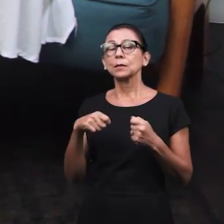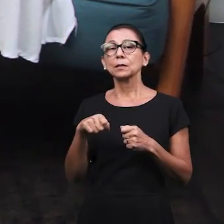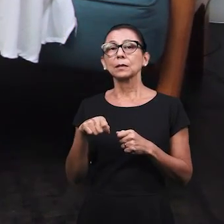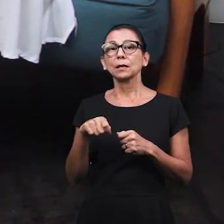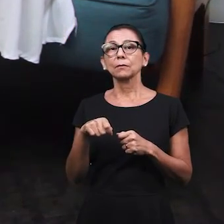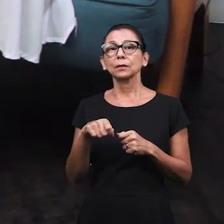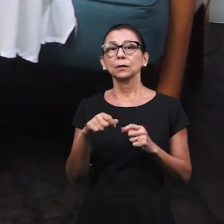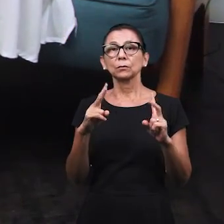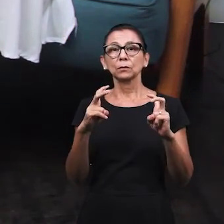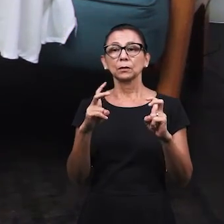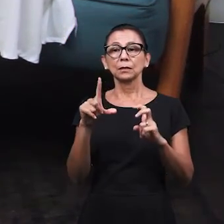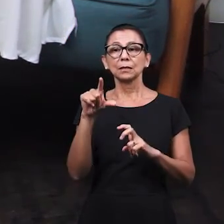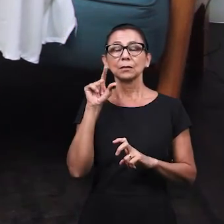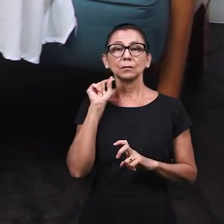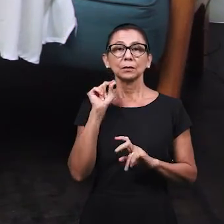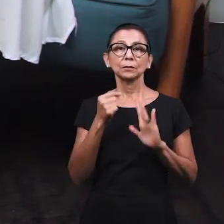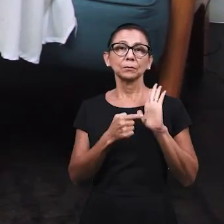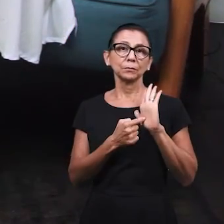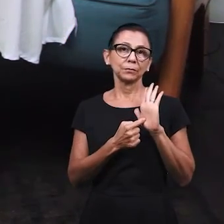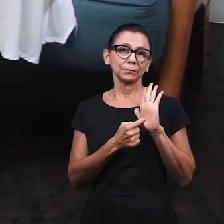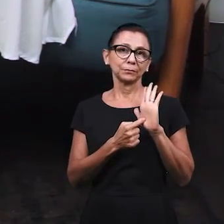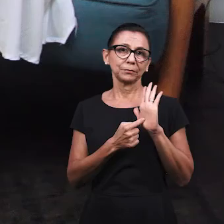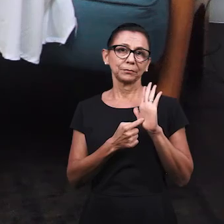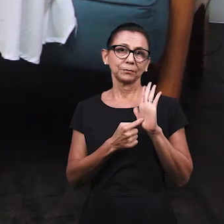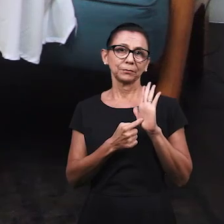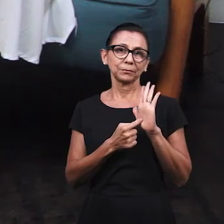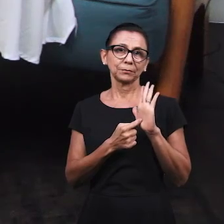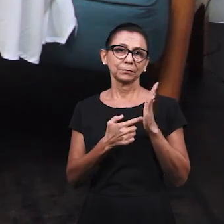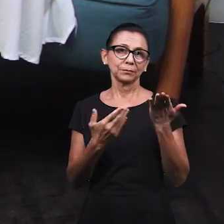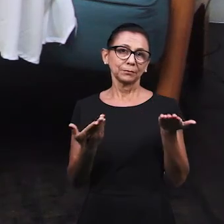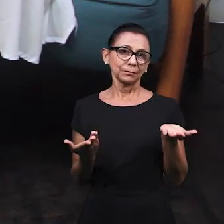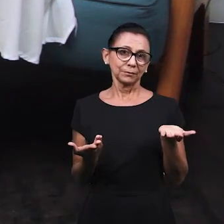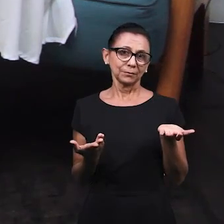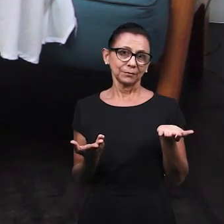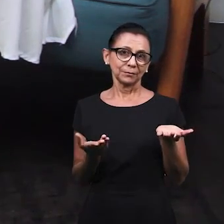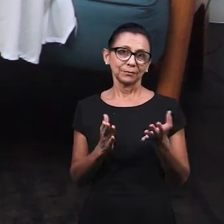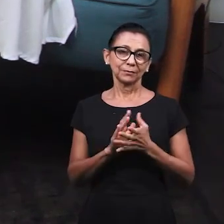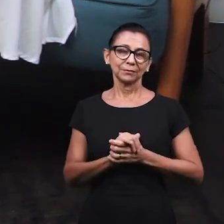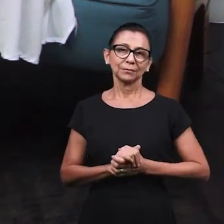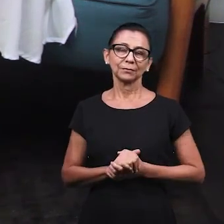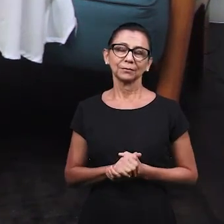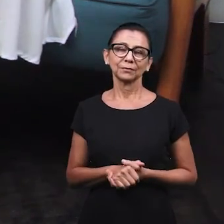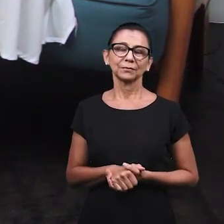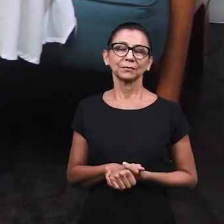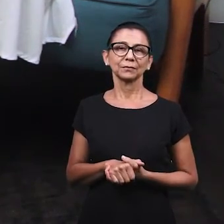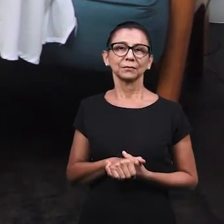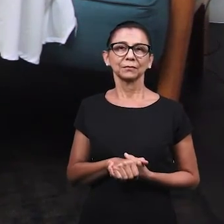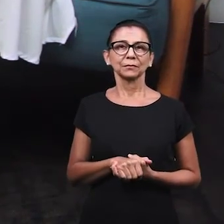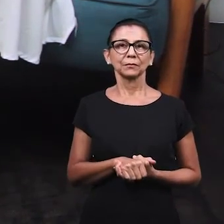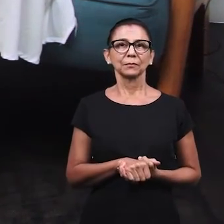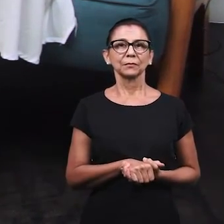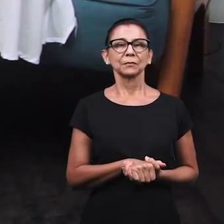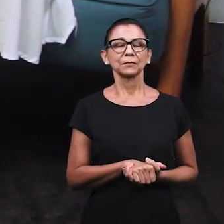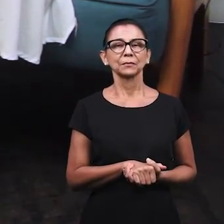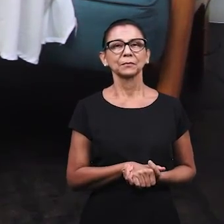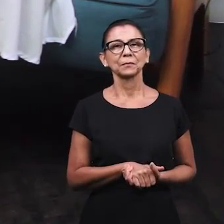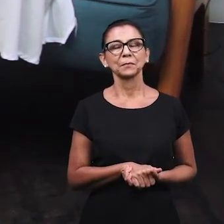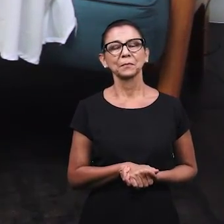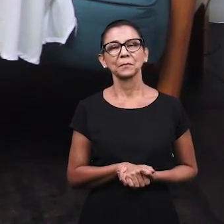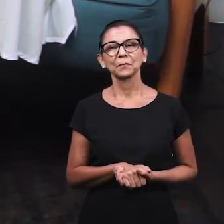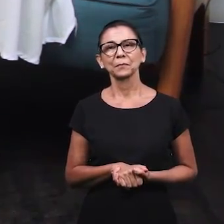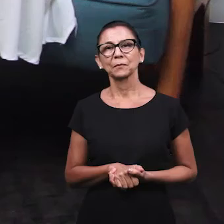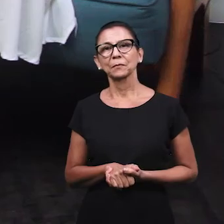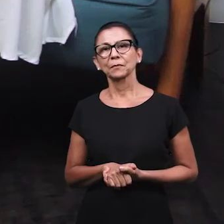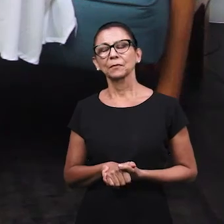um tema para se apresentar ao projeto. E aí foi se escolhido, que eu não vou falar agora, as irmãs